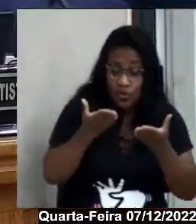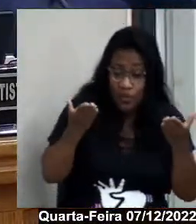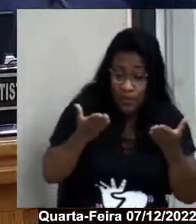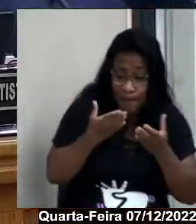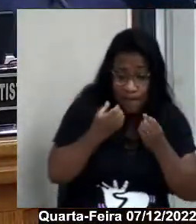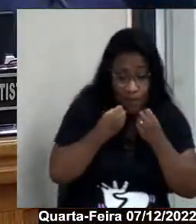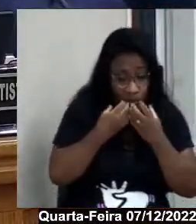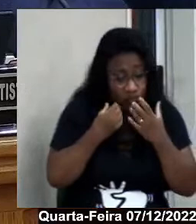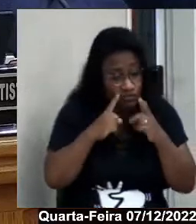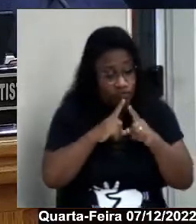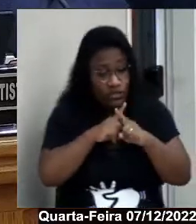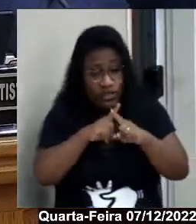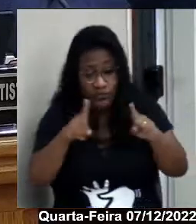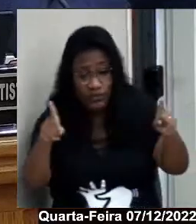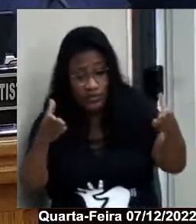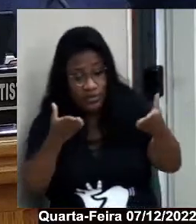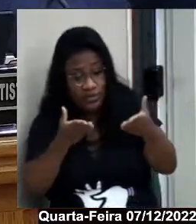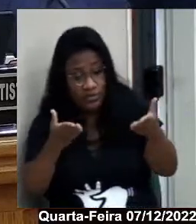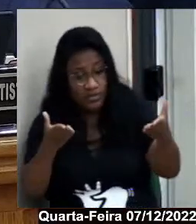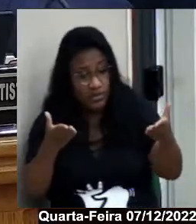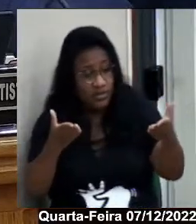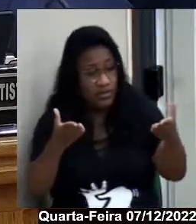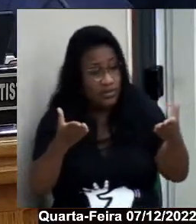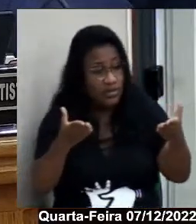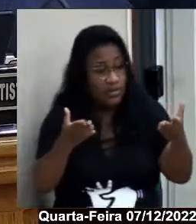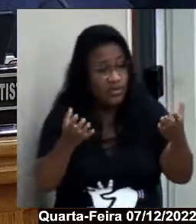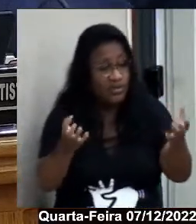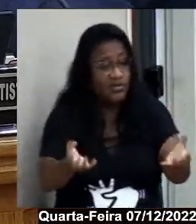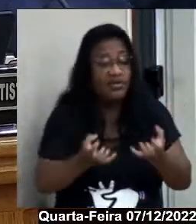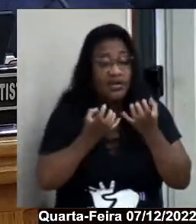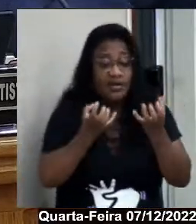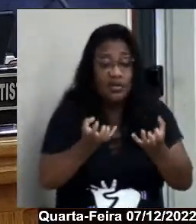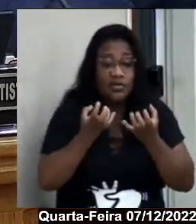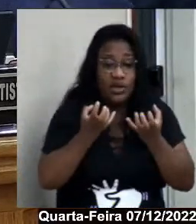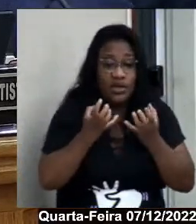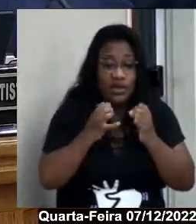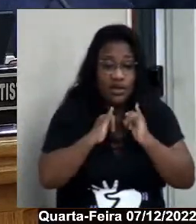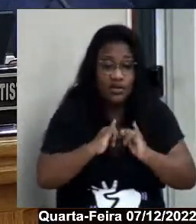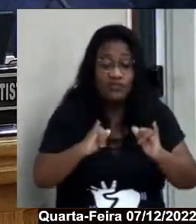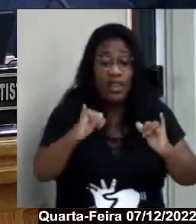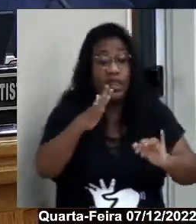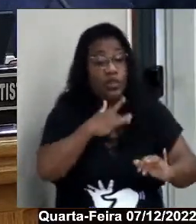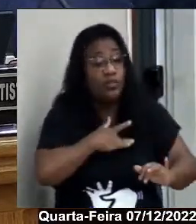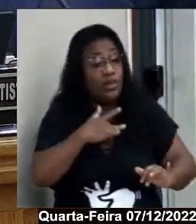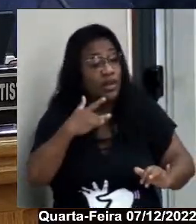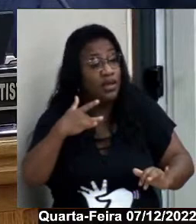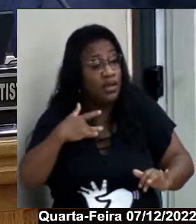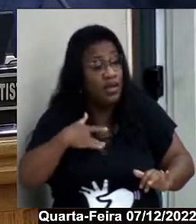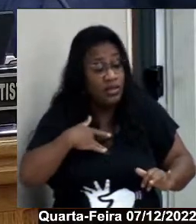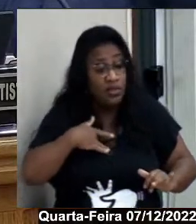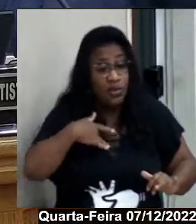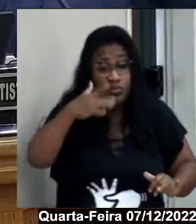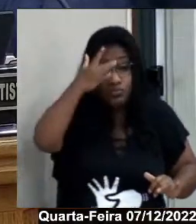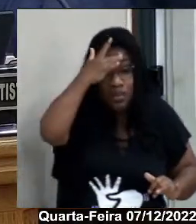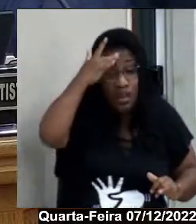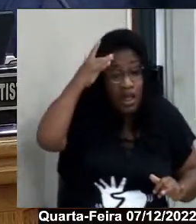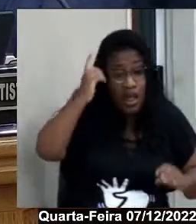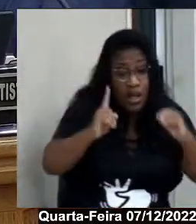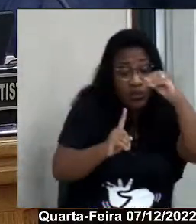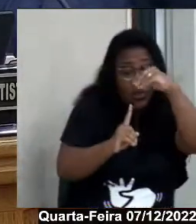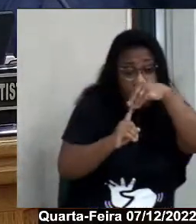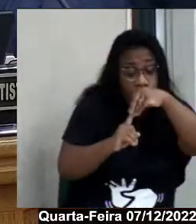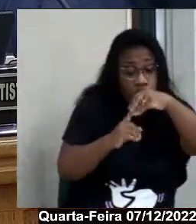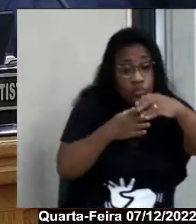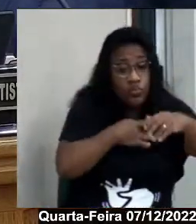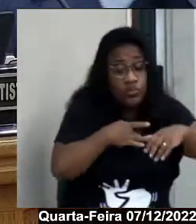né, o Luiz do Depósito, presidente do secretário de Esporte. Não, estou falando sobre a emenda aí para a saúde, né, que as pessoas vão no posto de saúde